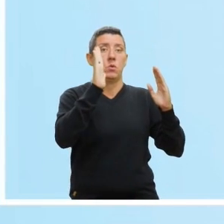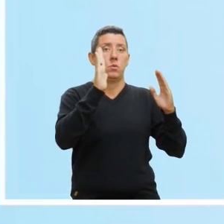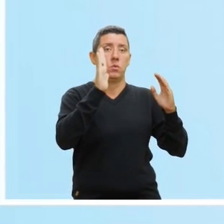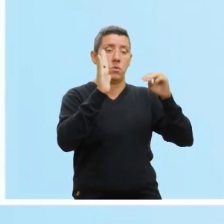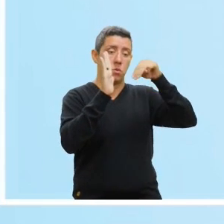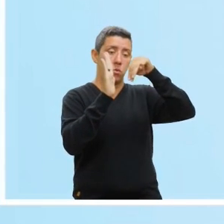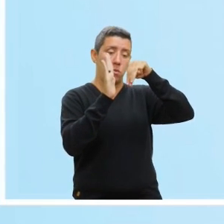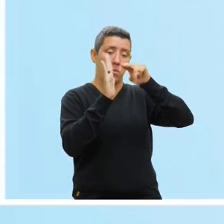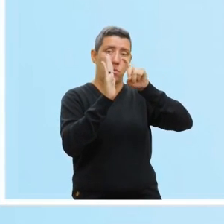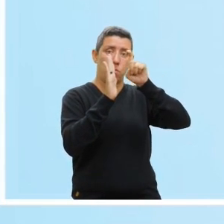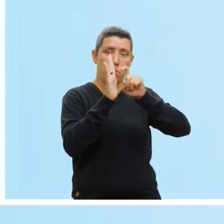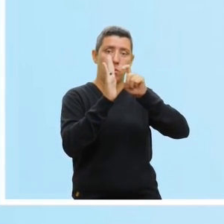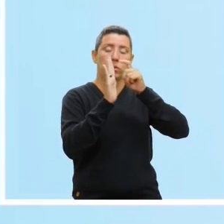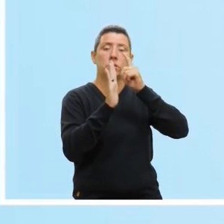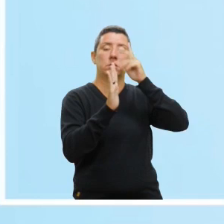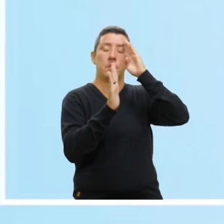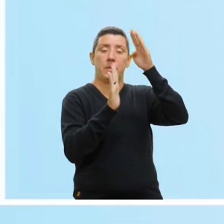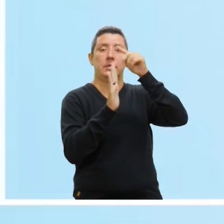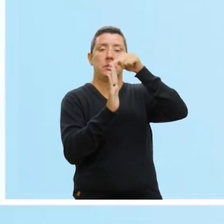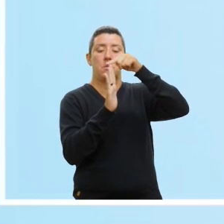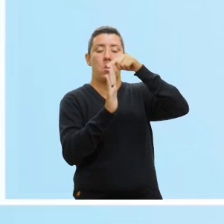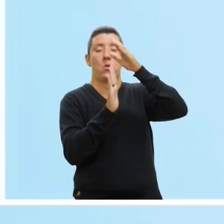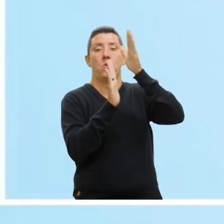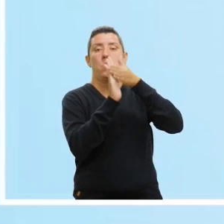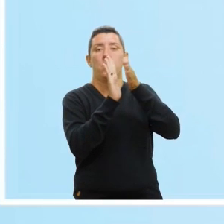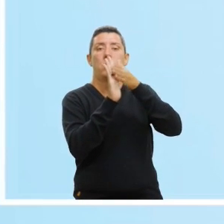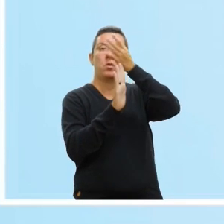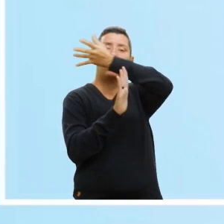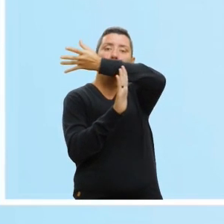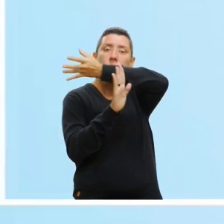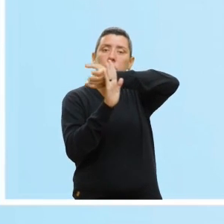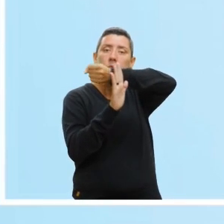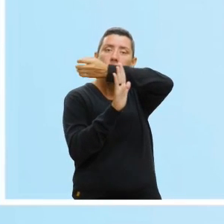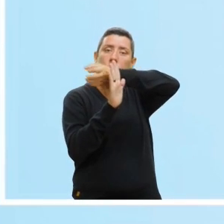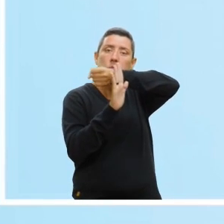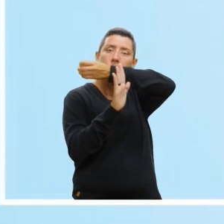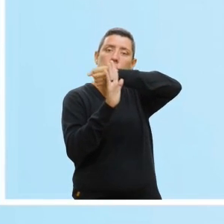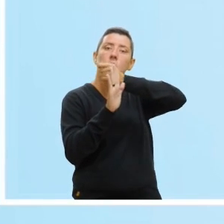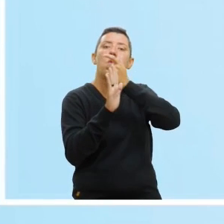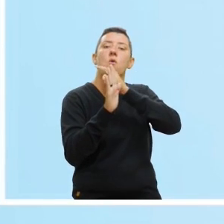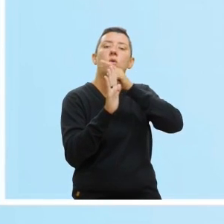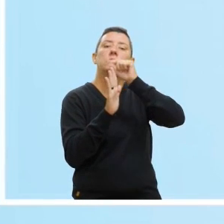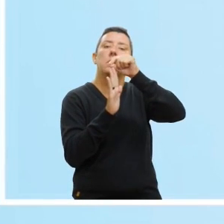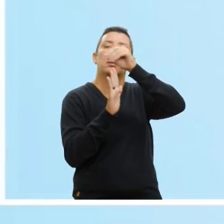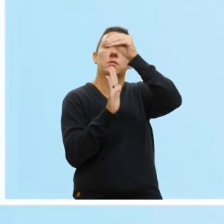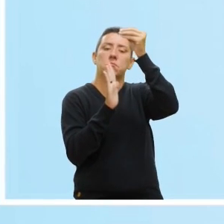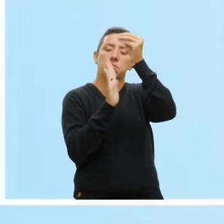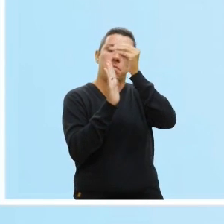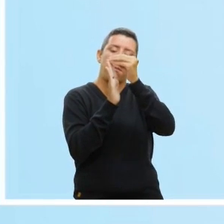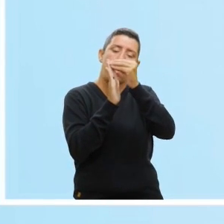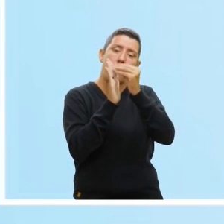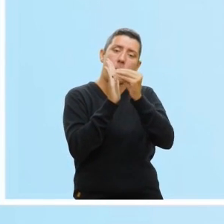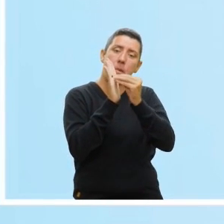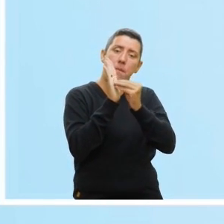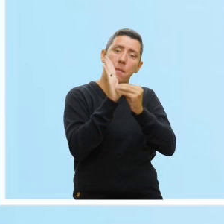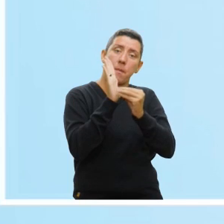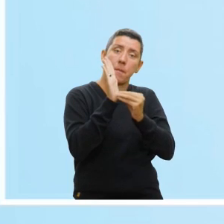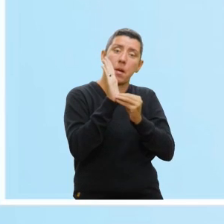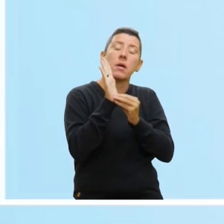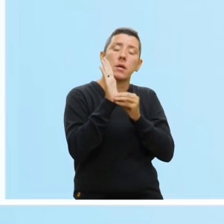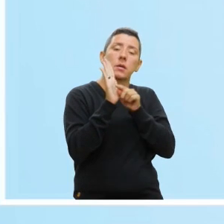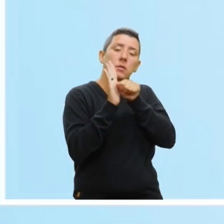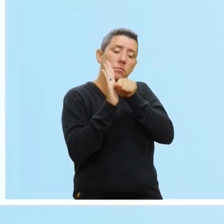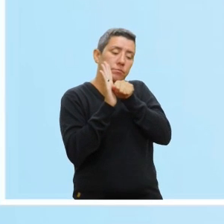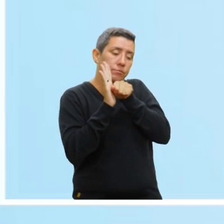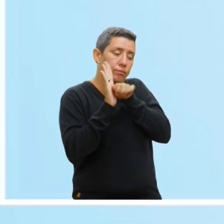ele é basicamente o concentrador. É nessa caixa que você vai conseguir colocar todos os sinais coloridos e a saída dela vai sair